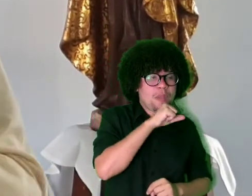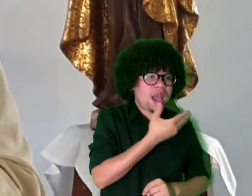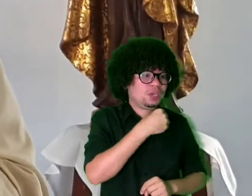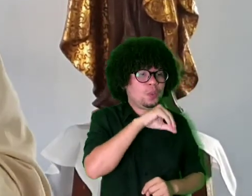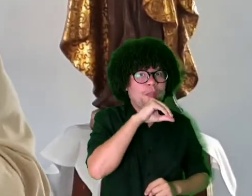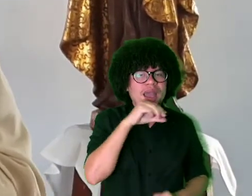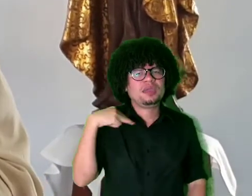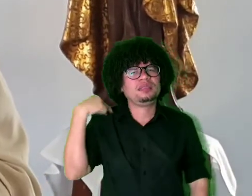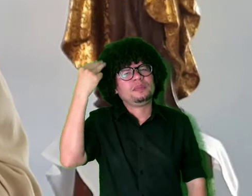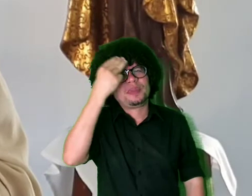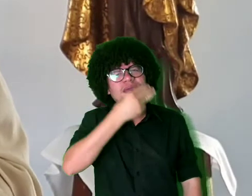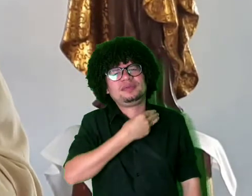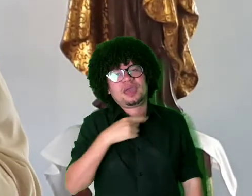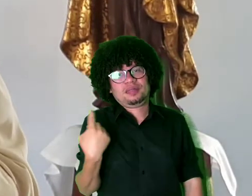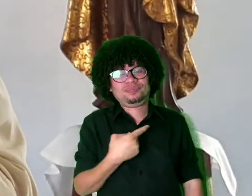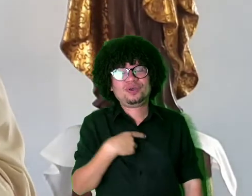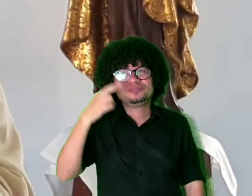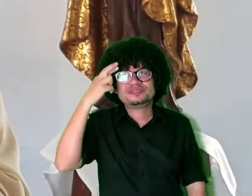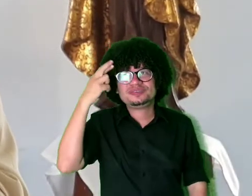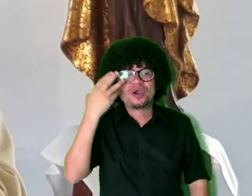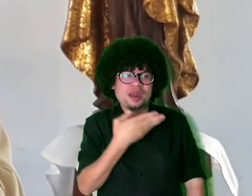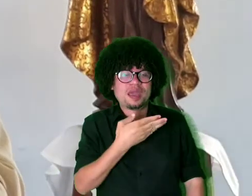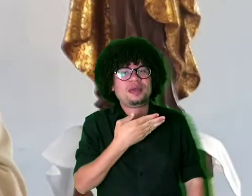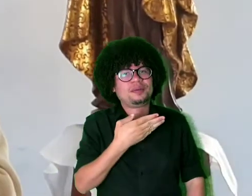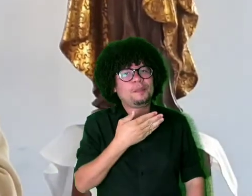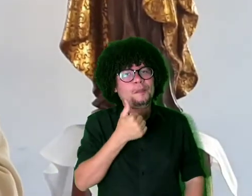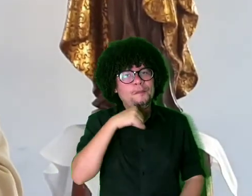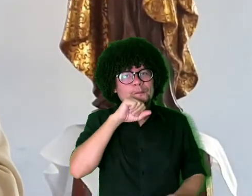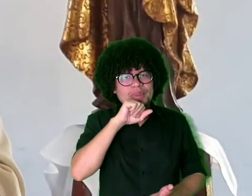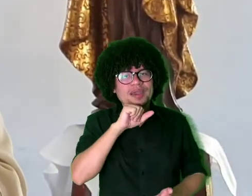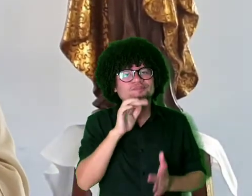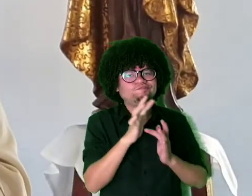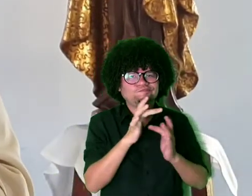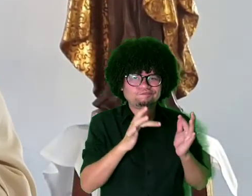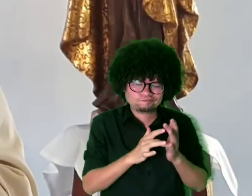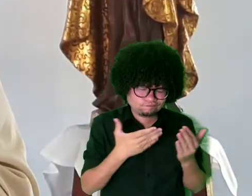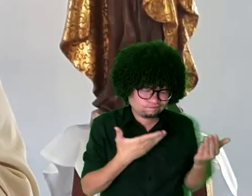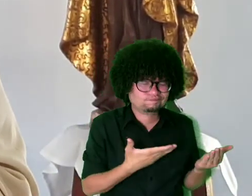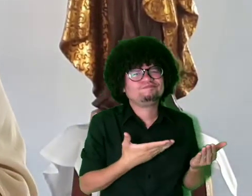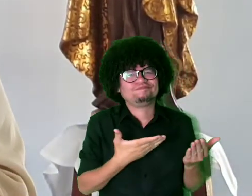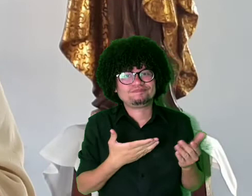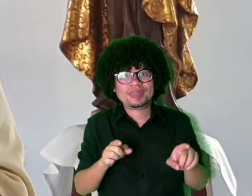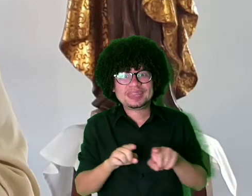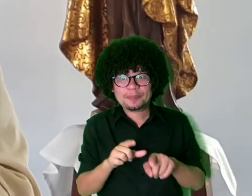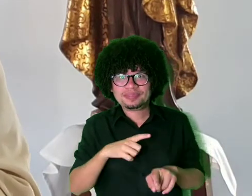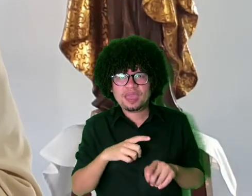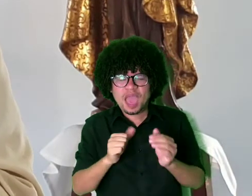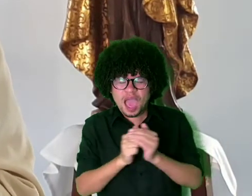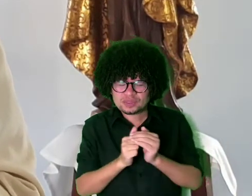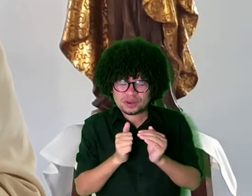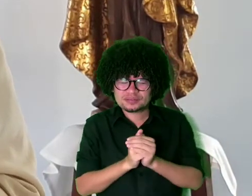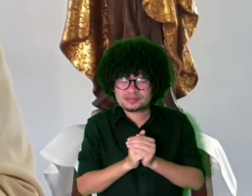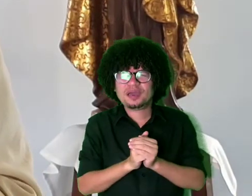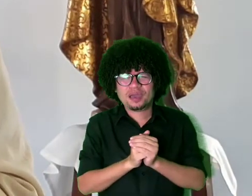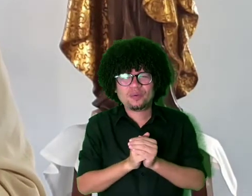mas a família também que gerou, que deu ao mundo a Virgem Santa Nossa